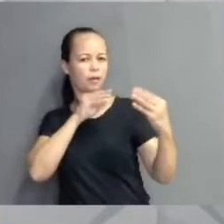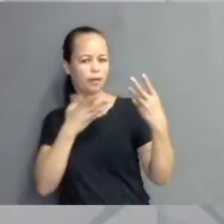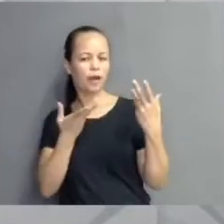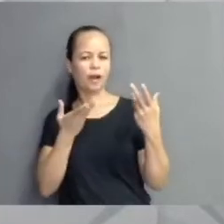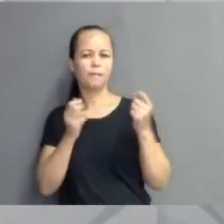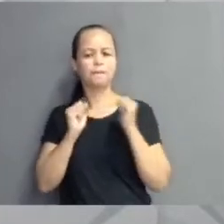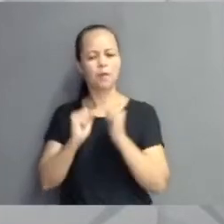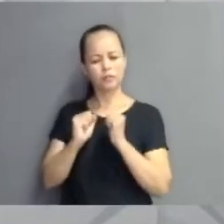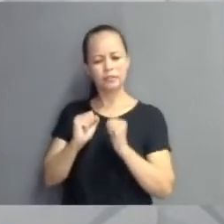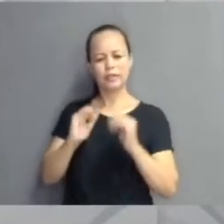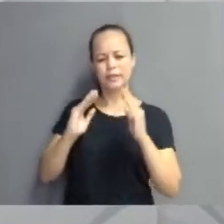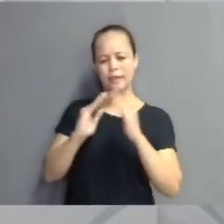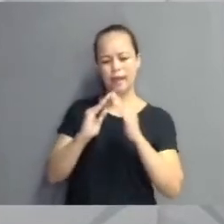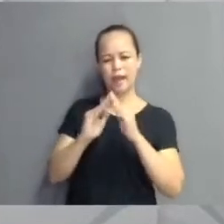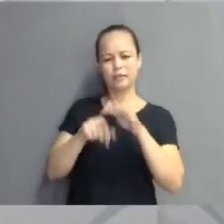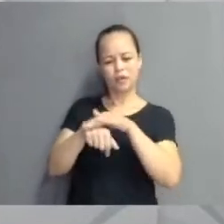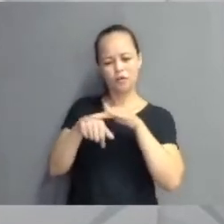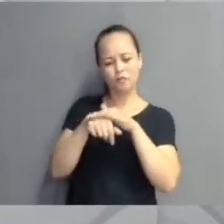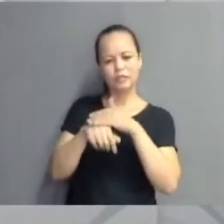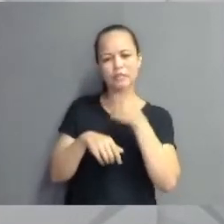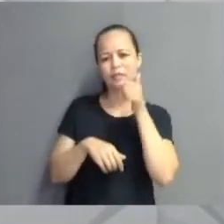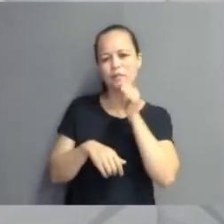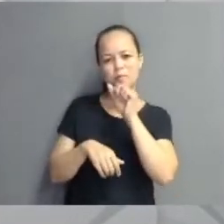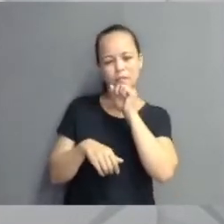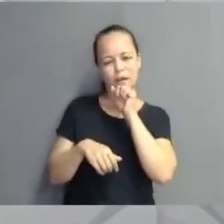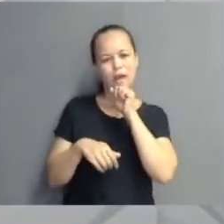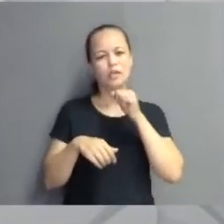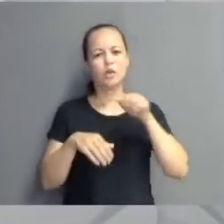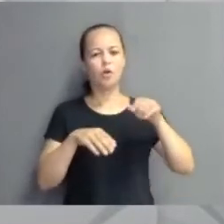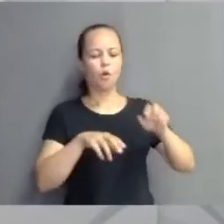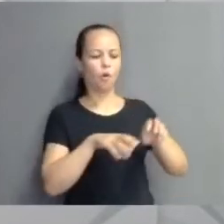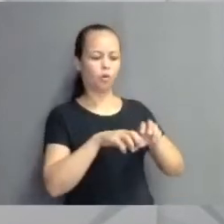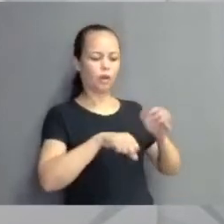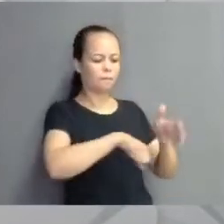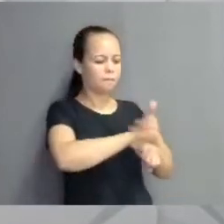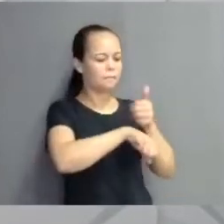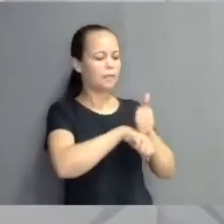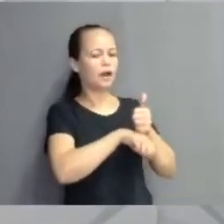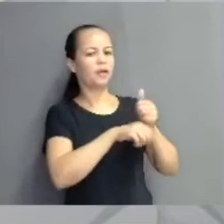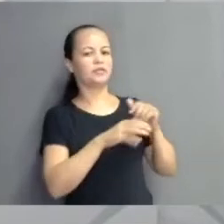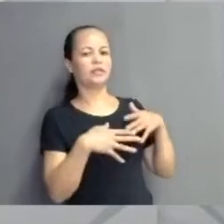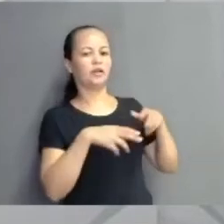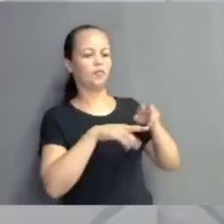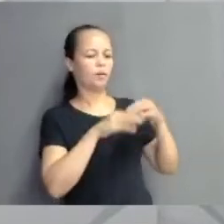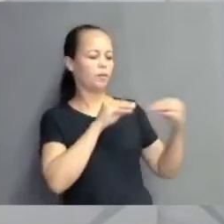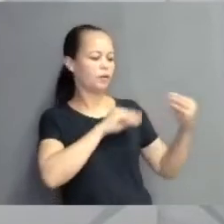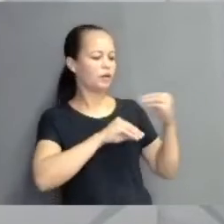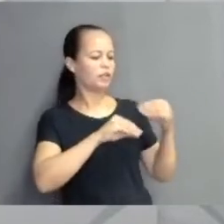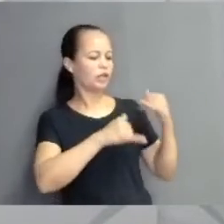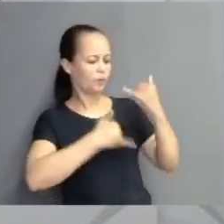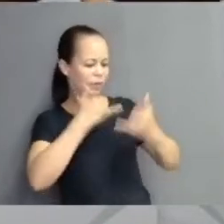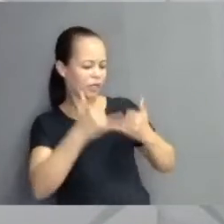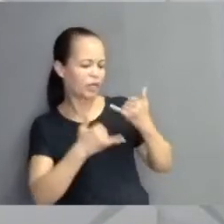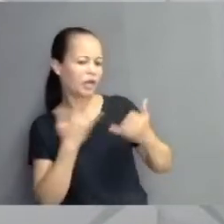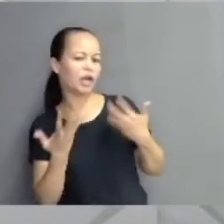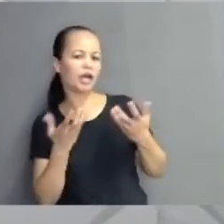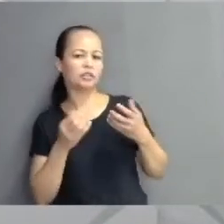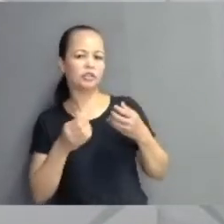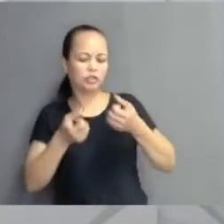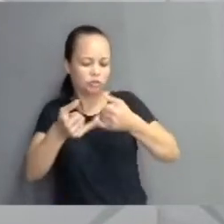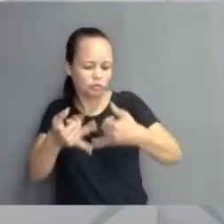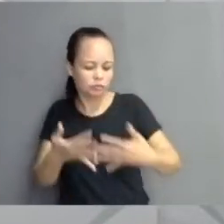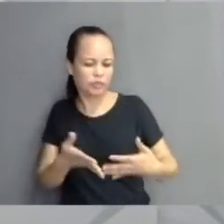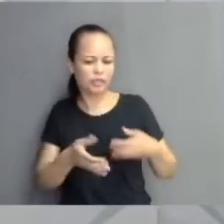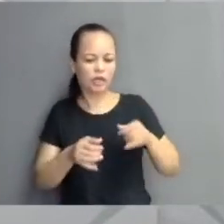mamãe ou no banco de Praça conversando com um colega ou na hora da brincadeira que você tá ali explicando as regras aquele jogo daquela